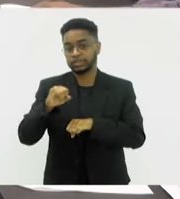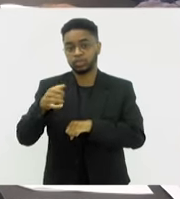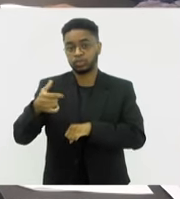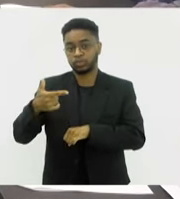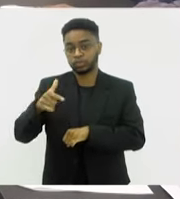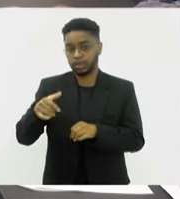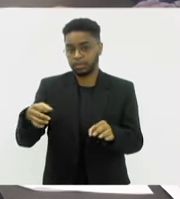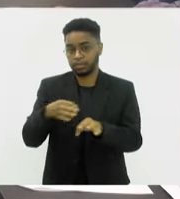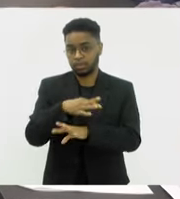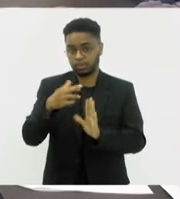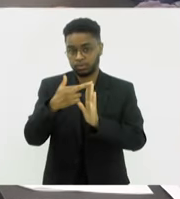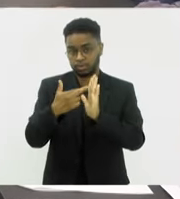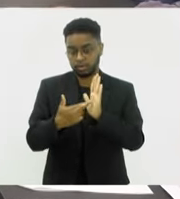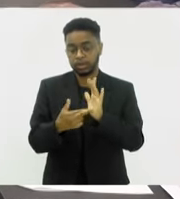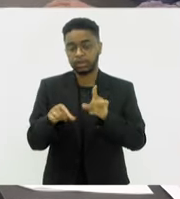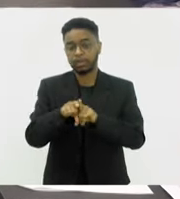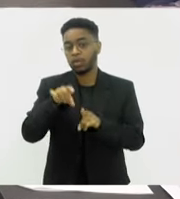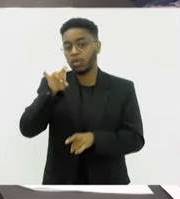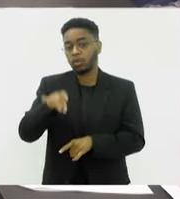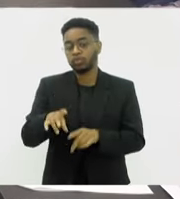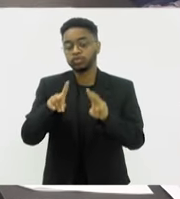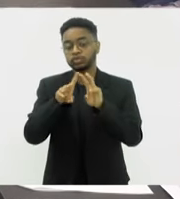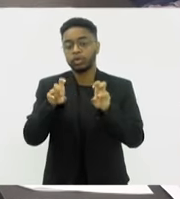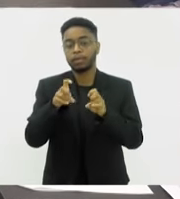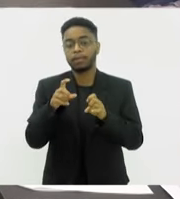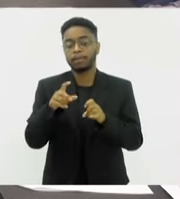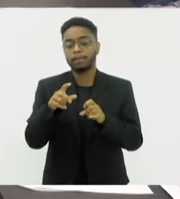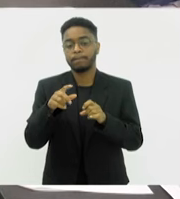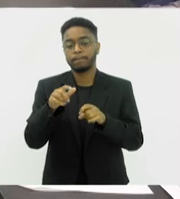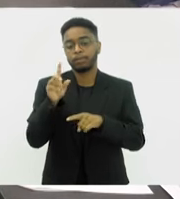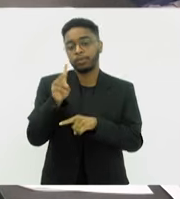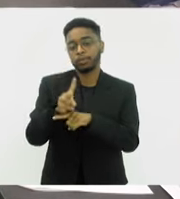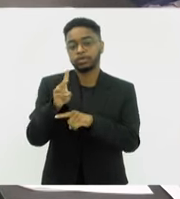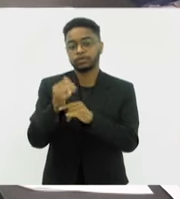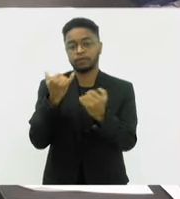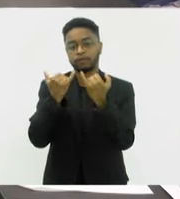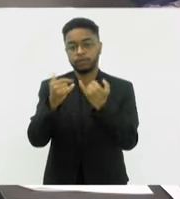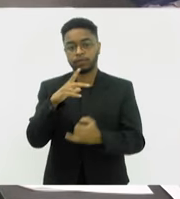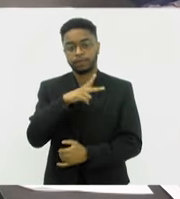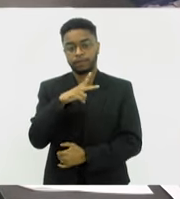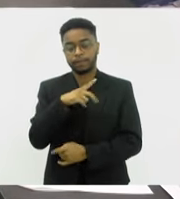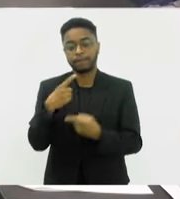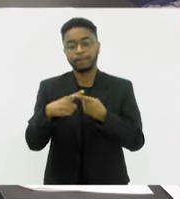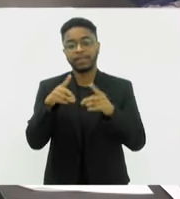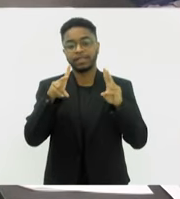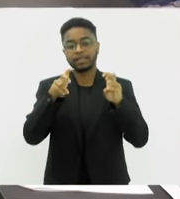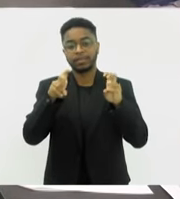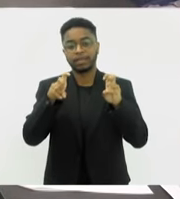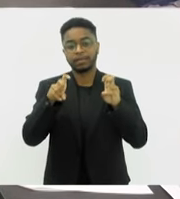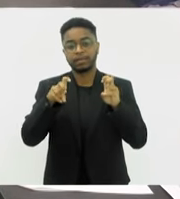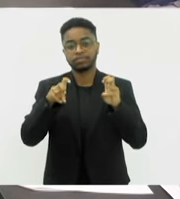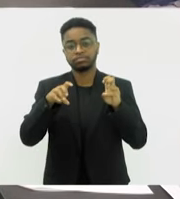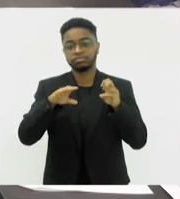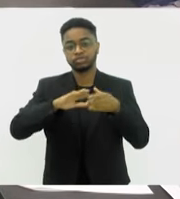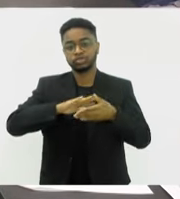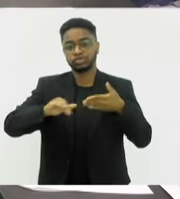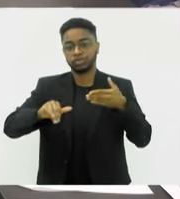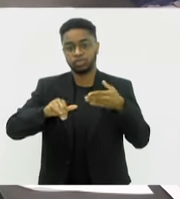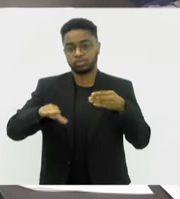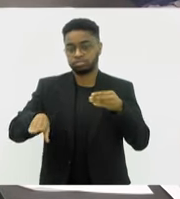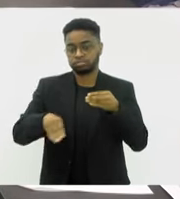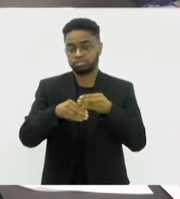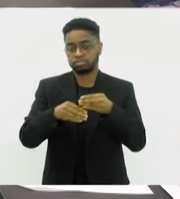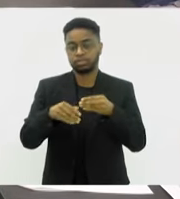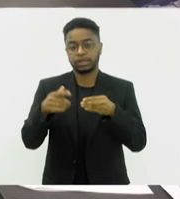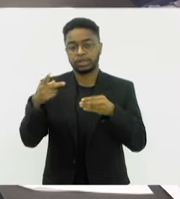tiver regulamentado. E o último é a proteção de dados pessoais, que é um tema que está fora do substitutivo do senador, então